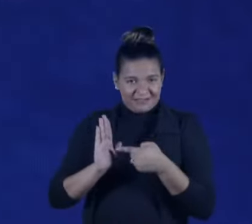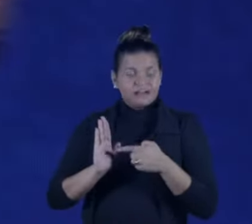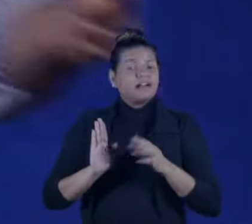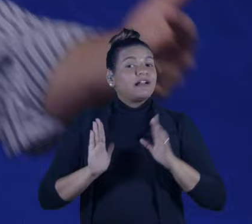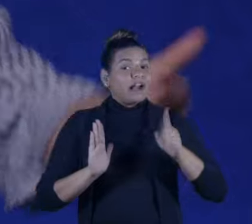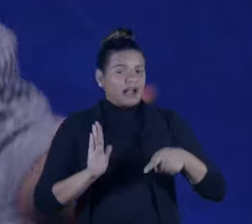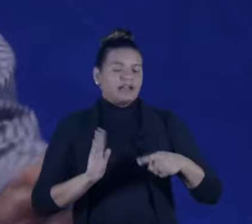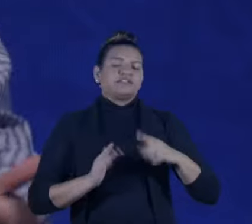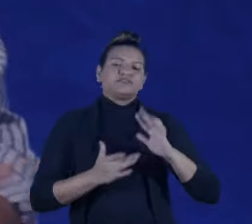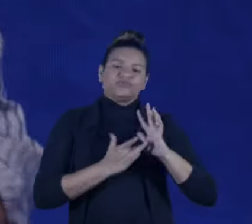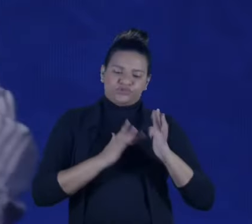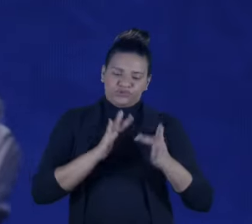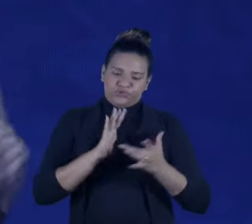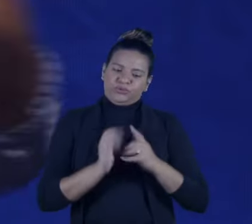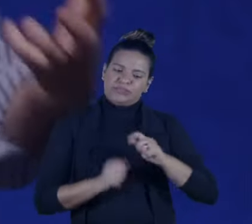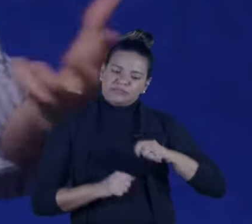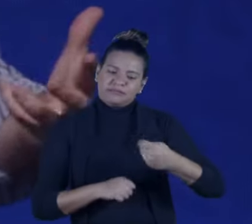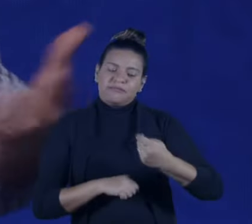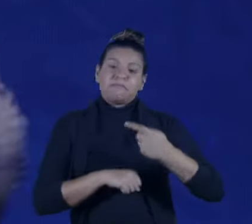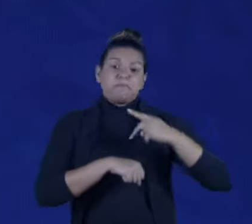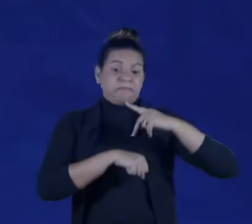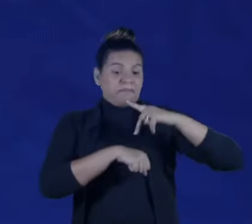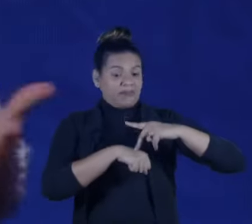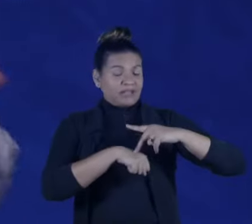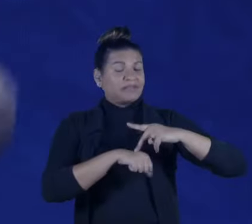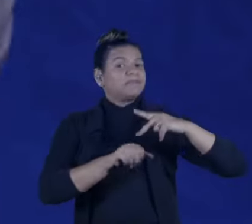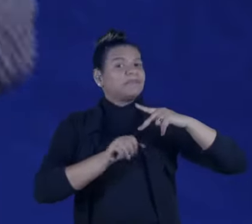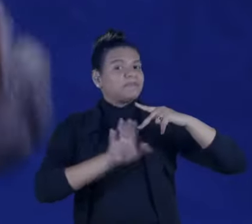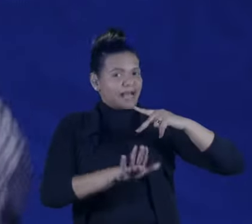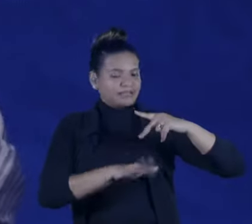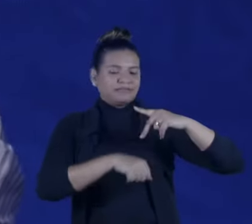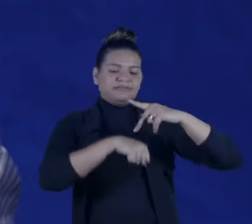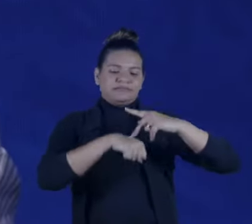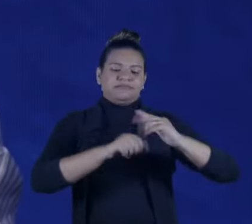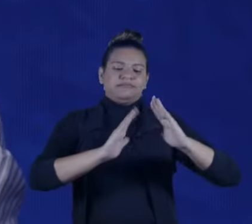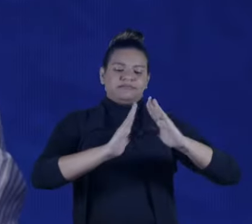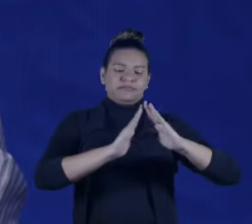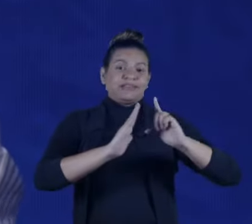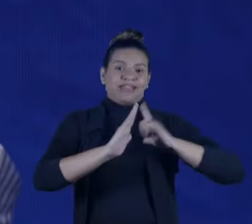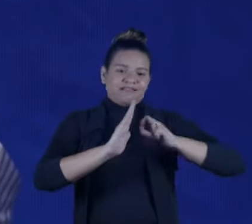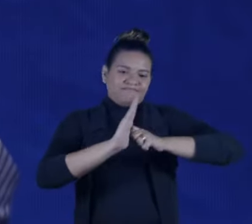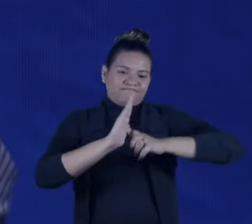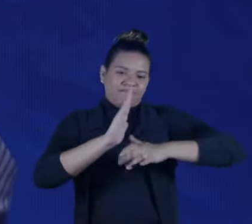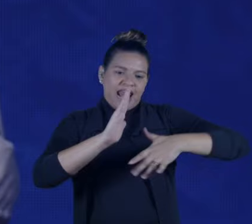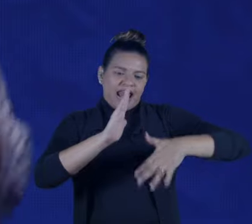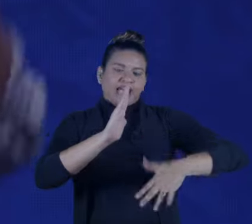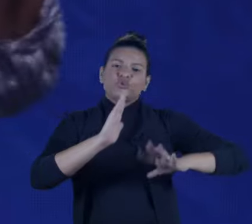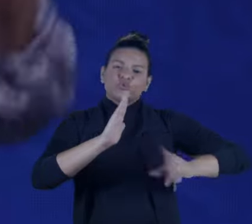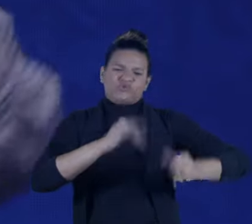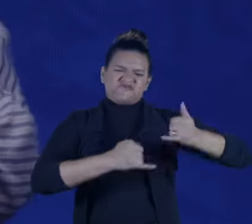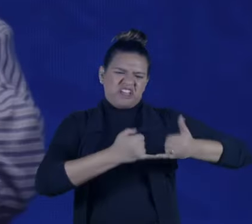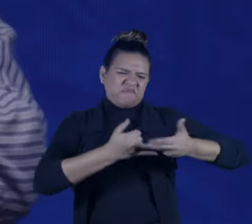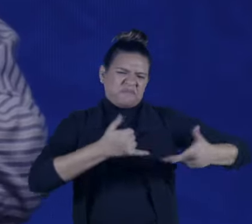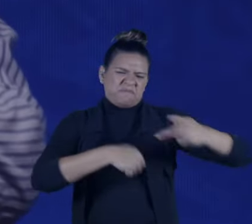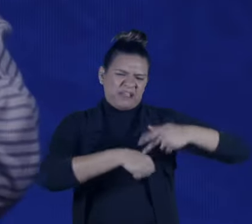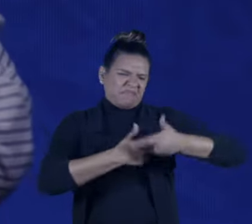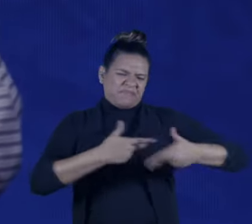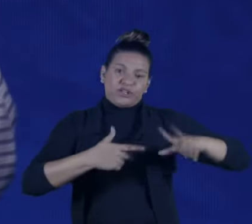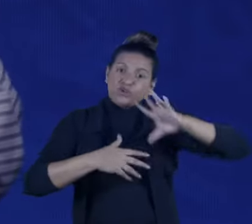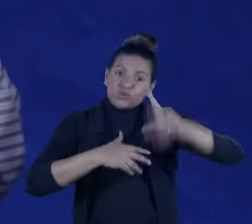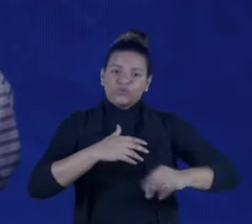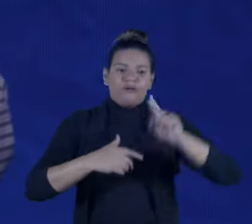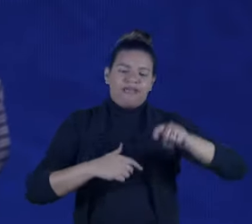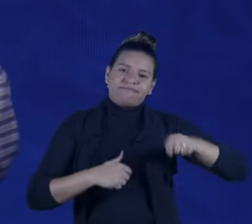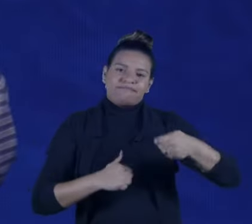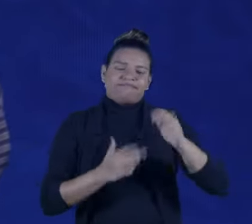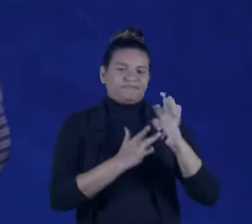angular, mas é toda a fundação, o gabarito que está embaixo da construção. E eu quero mostrar para vocês isso lá em 1